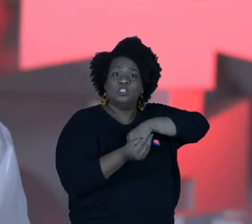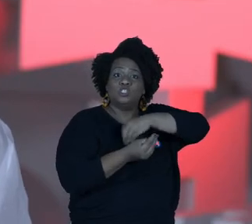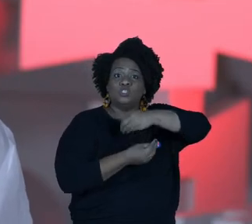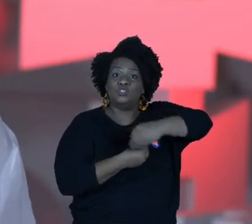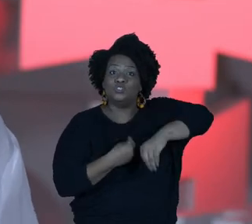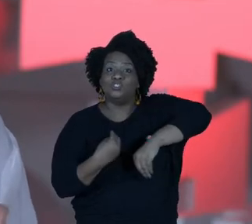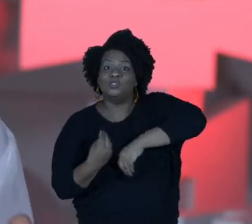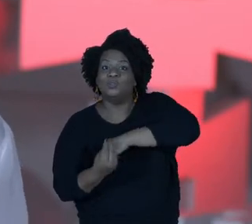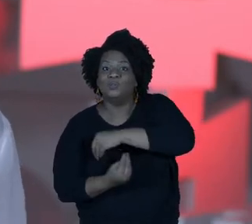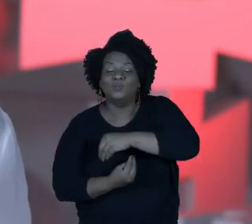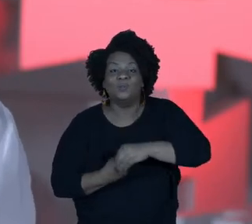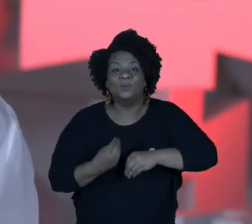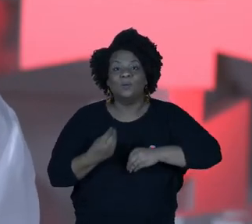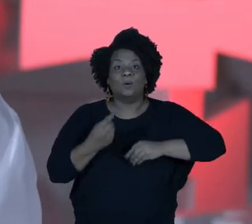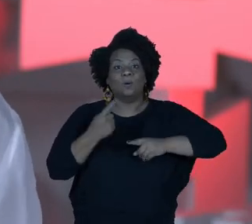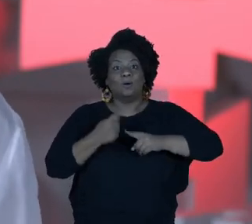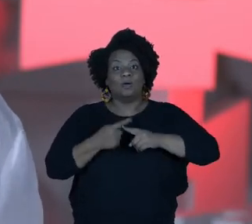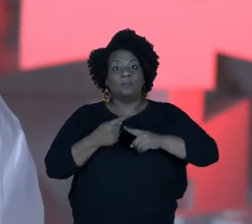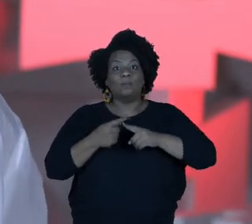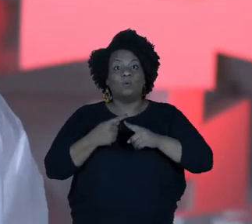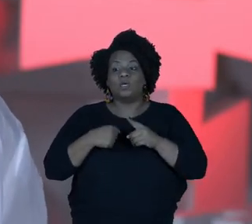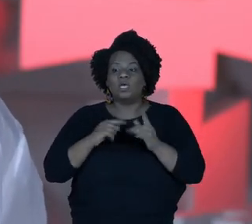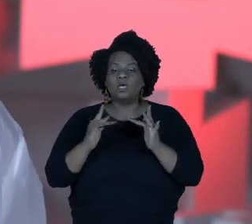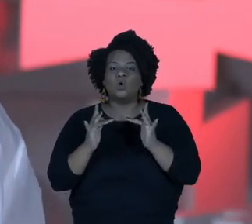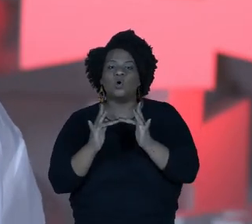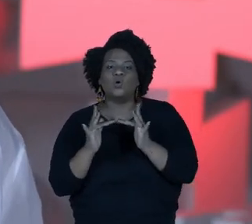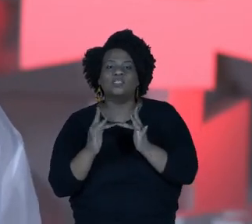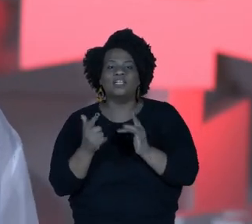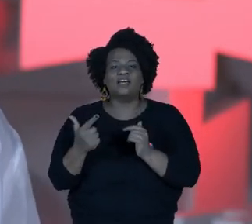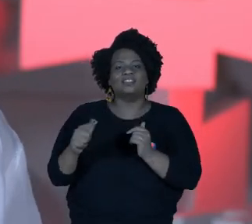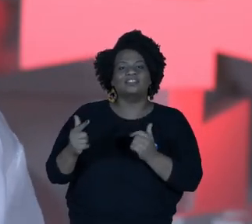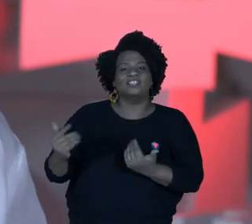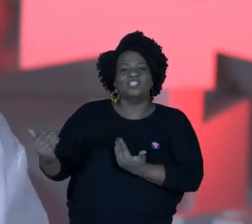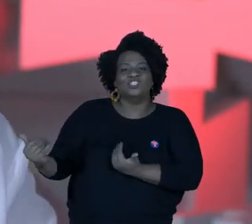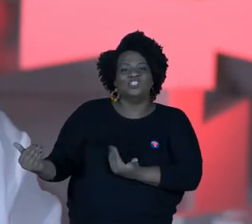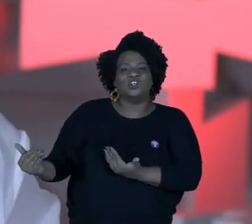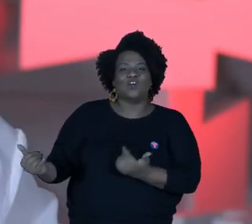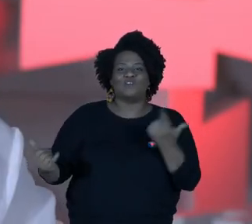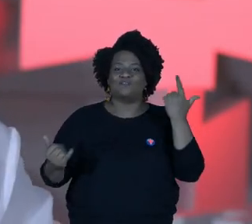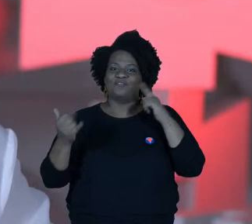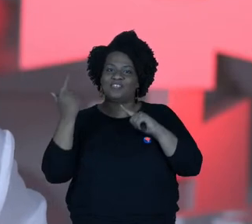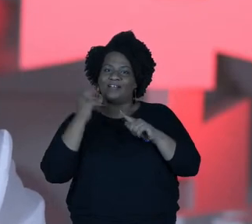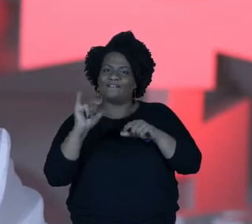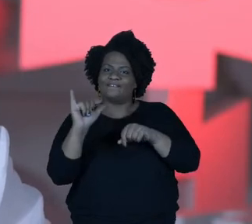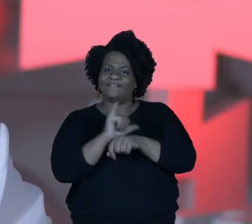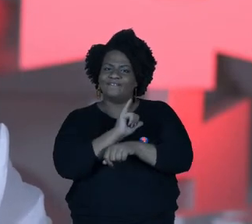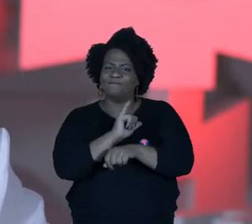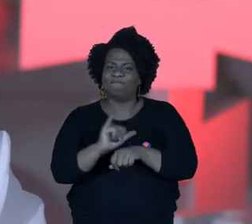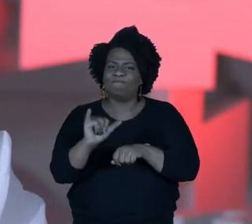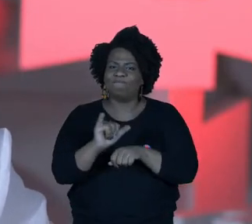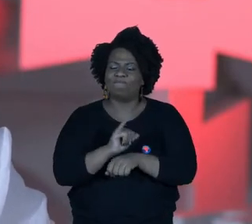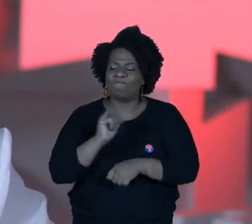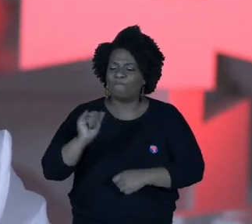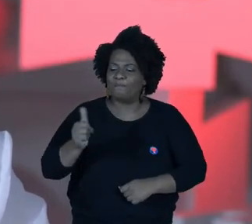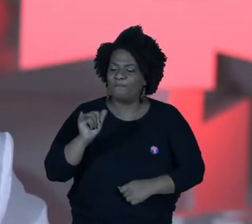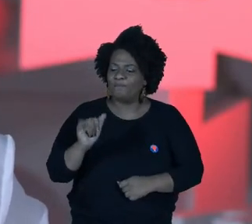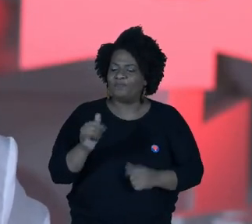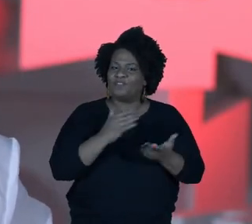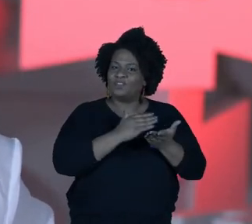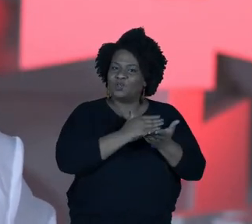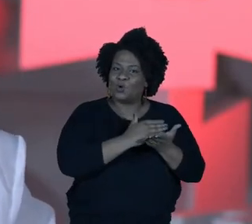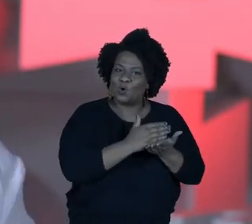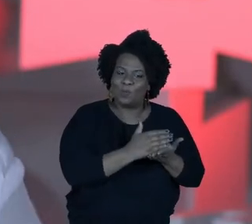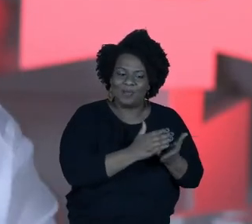cinema, porque eu não almejo contar, falar de uma realidade ou seguir um esquema narrativo, começo, meio